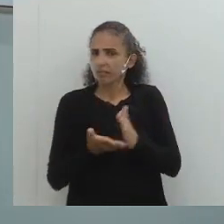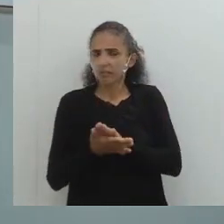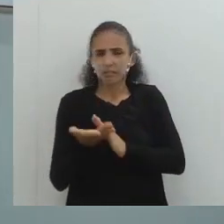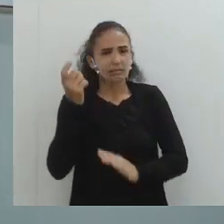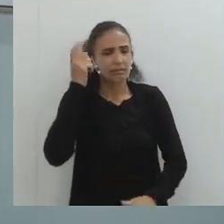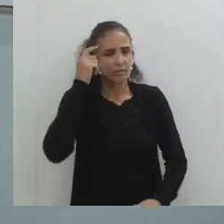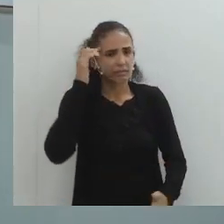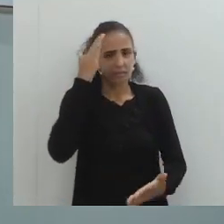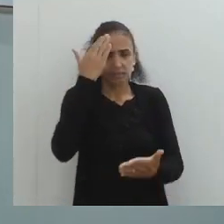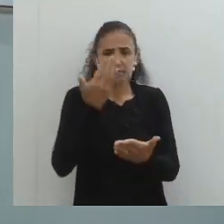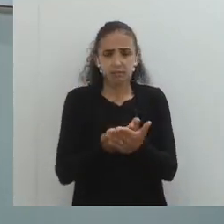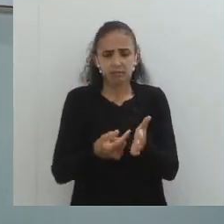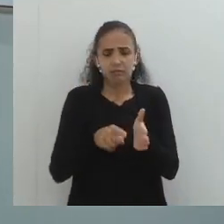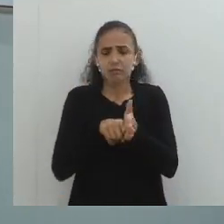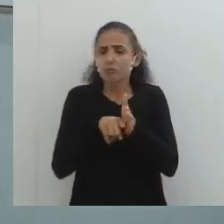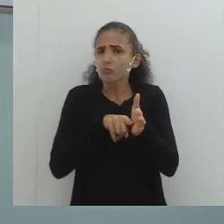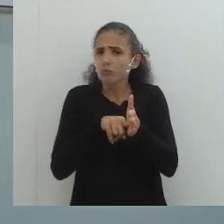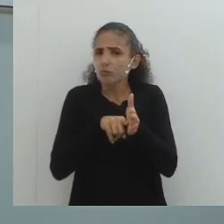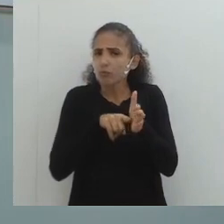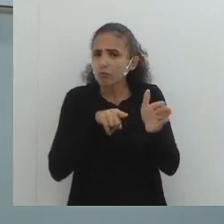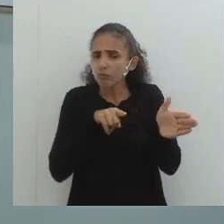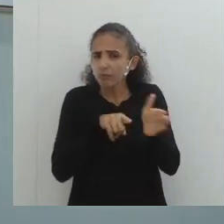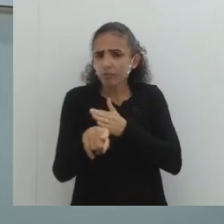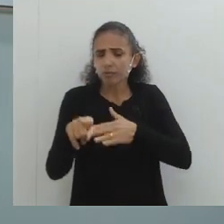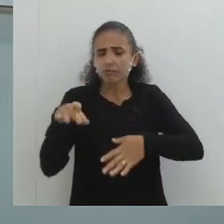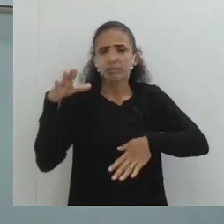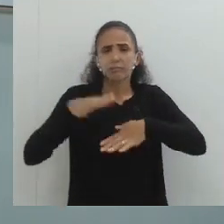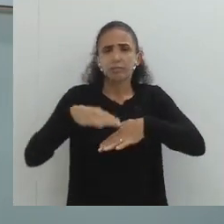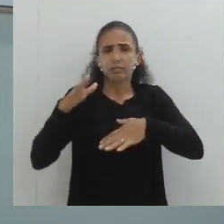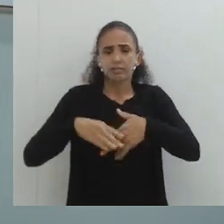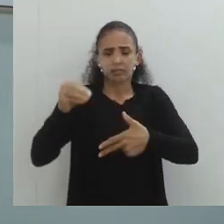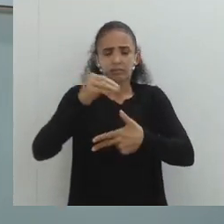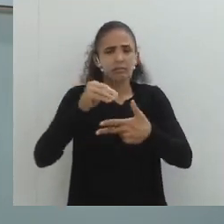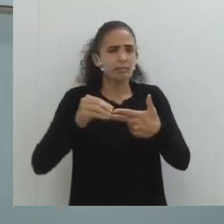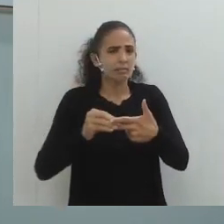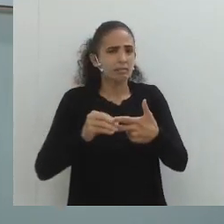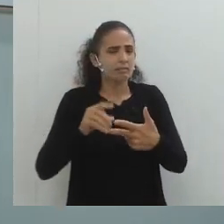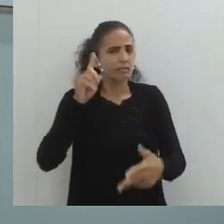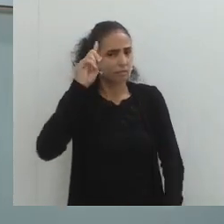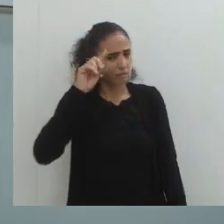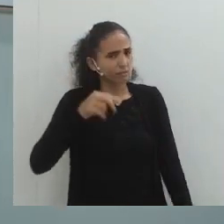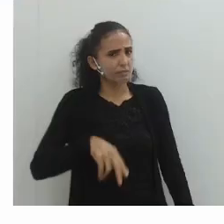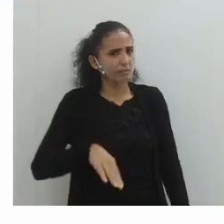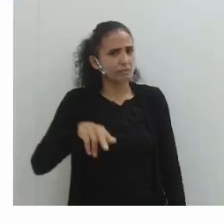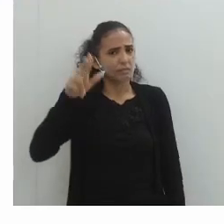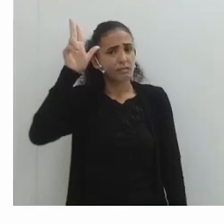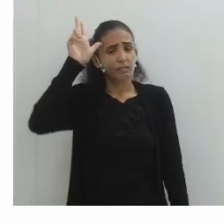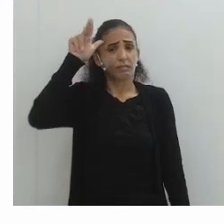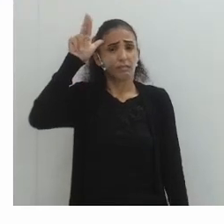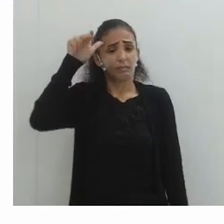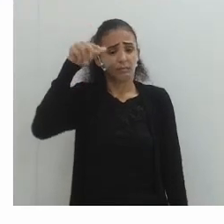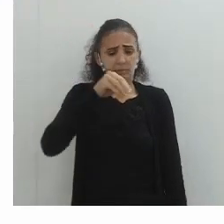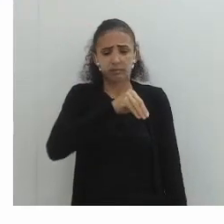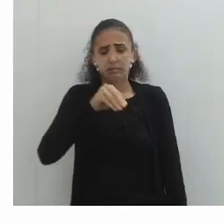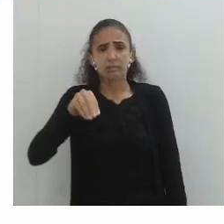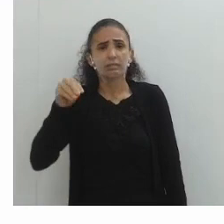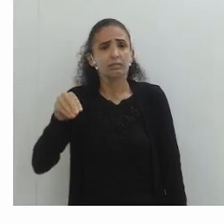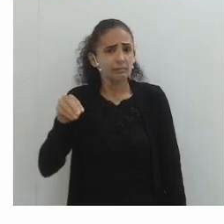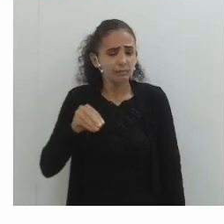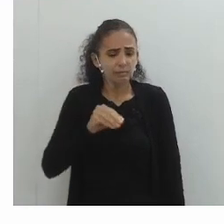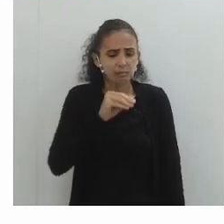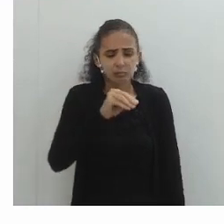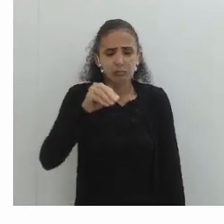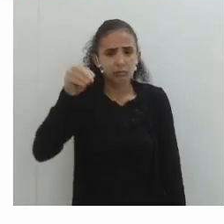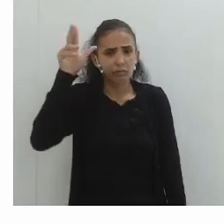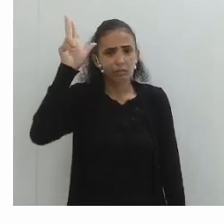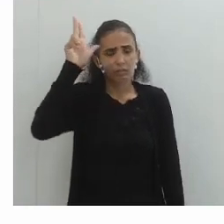de matemática, sobre a movimentação do cavalo. Vê que interessante, era um jogo, mas era uma questão de